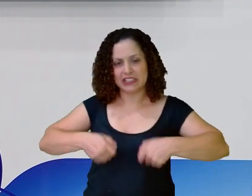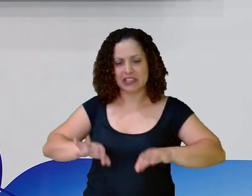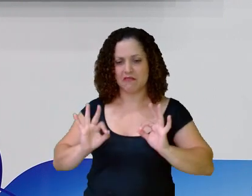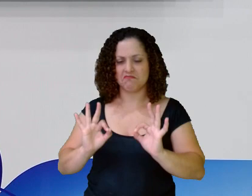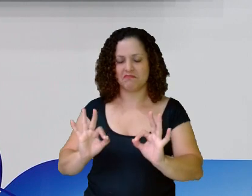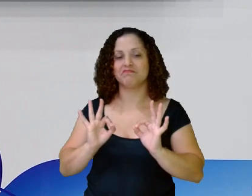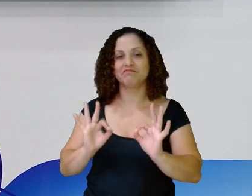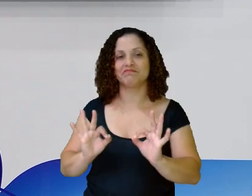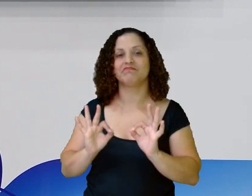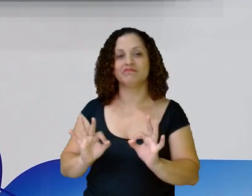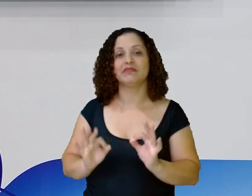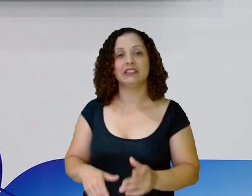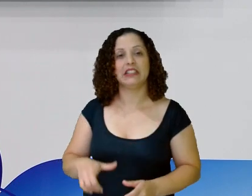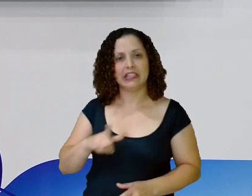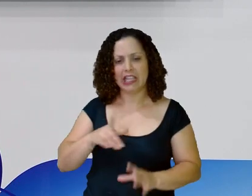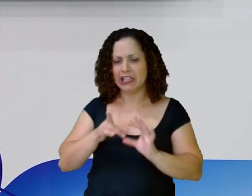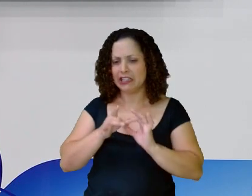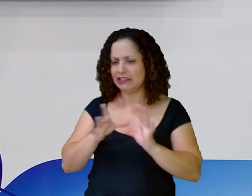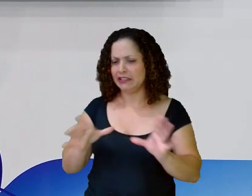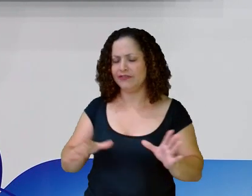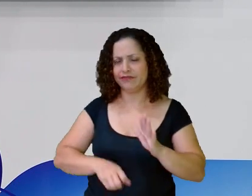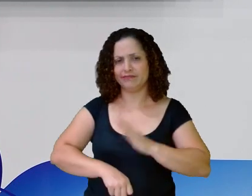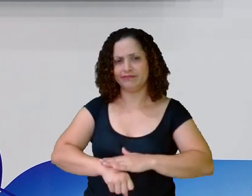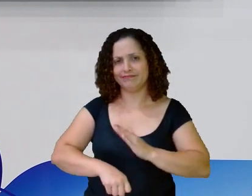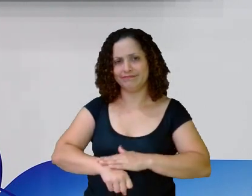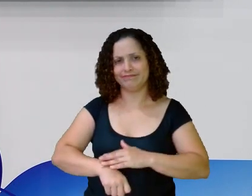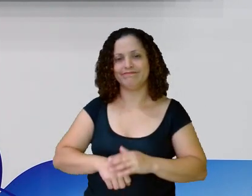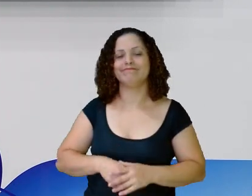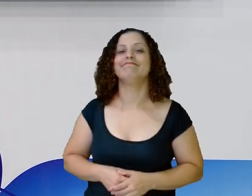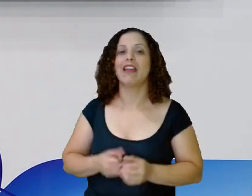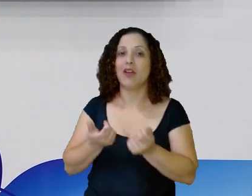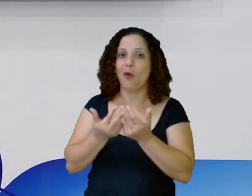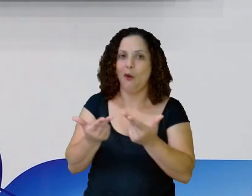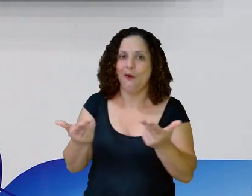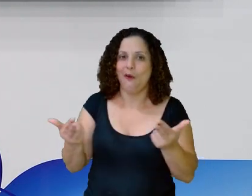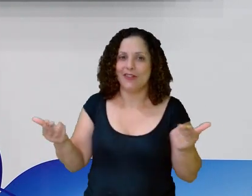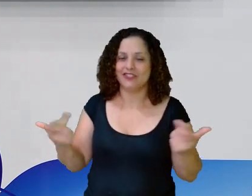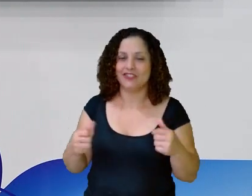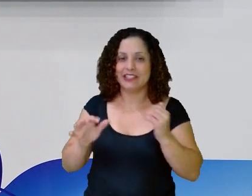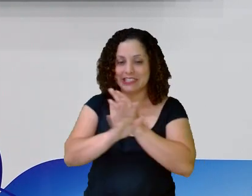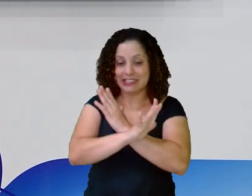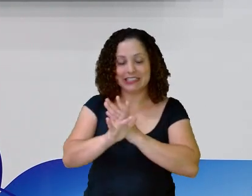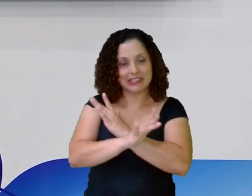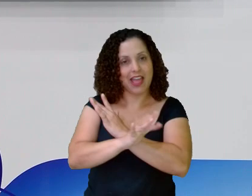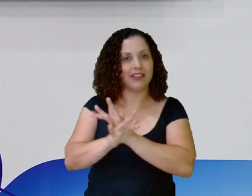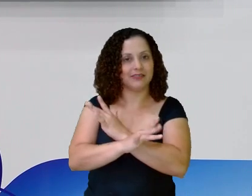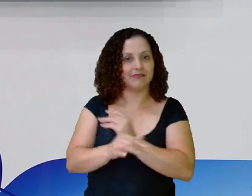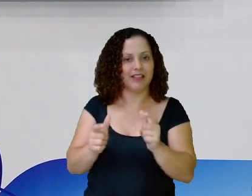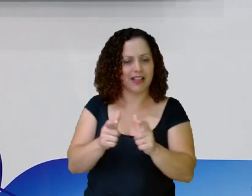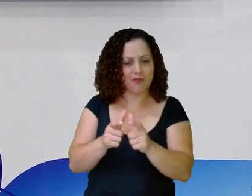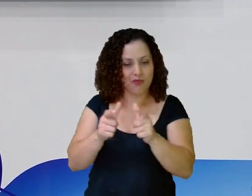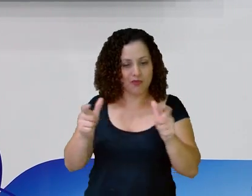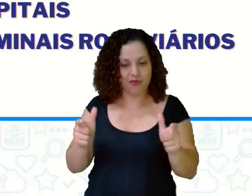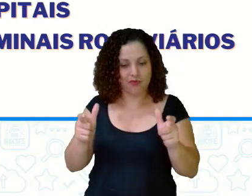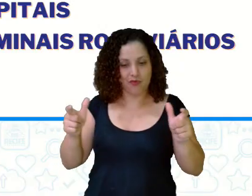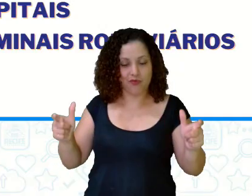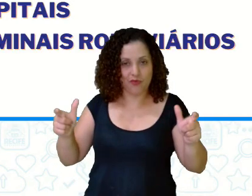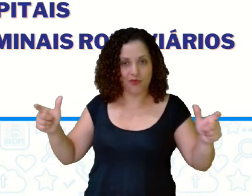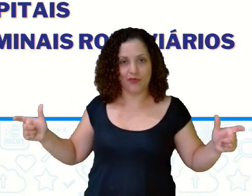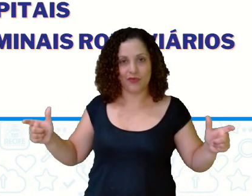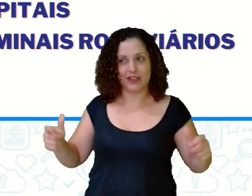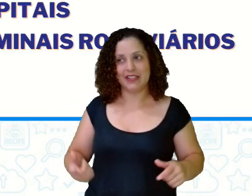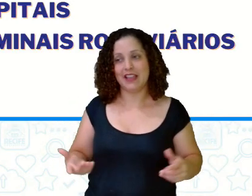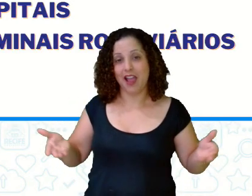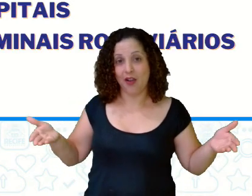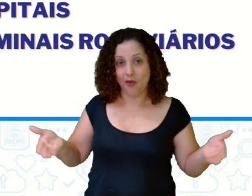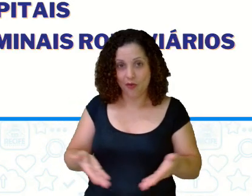funcionando lá o tempo todo. É muita coisa, né? A cidade ela está sempre crescendo. E aí eu trouxe algumas